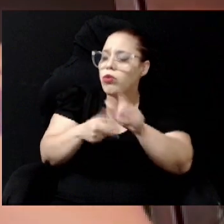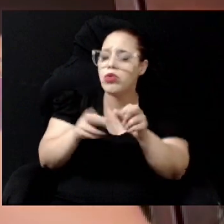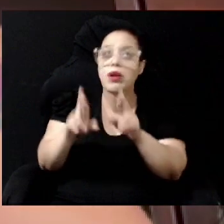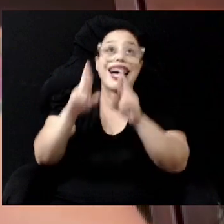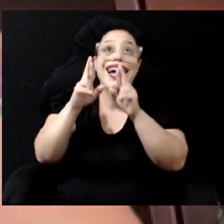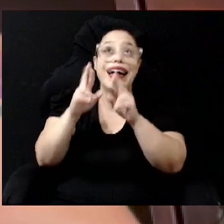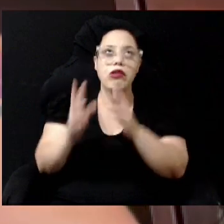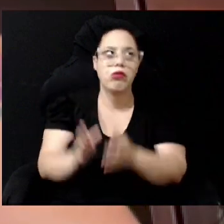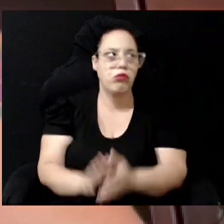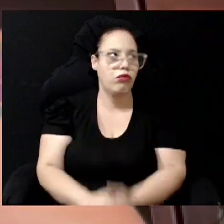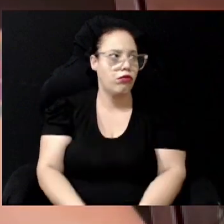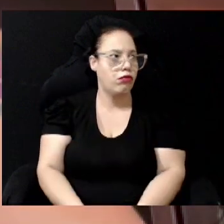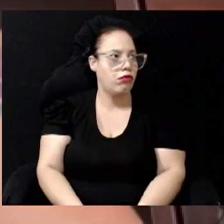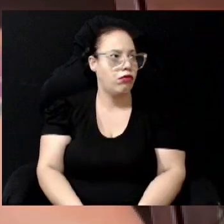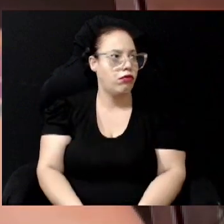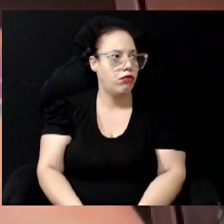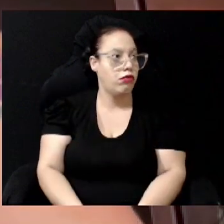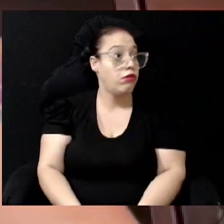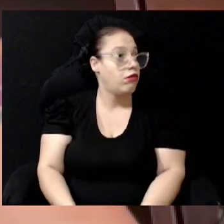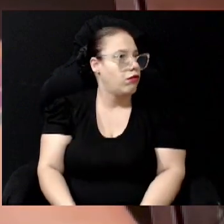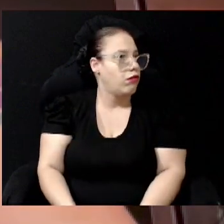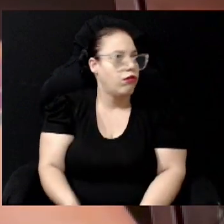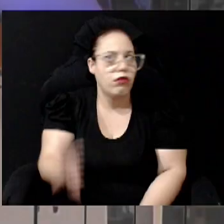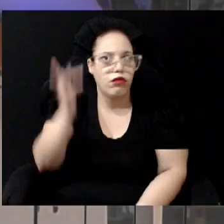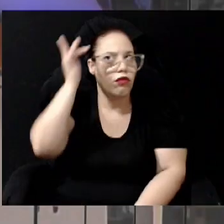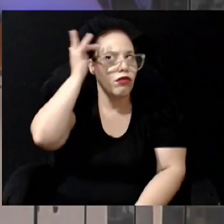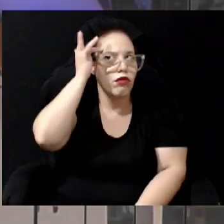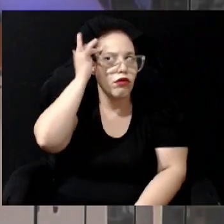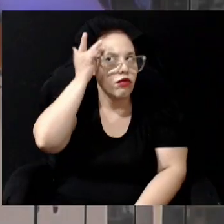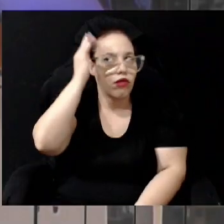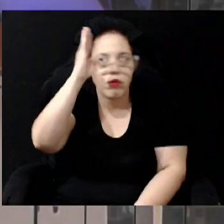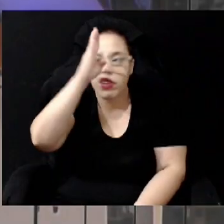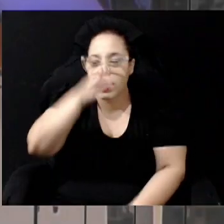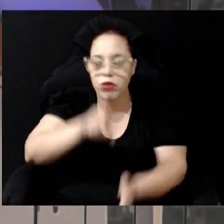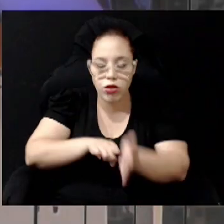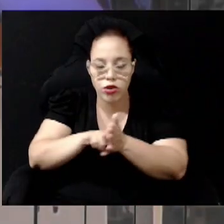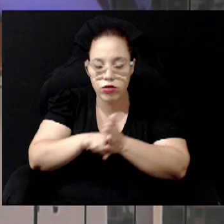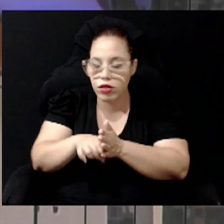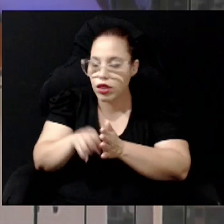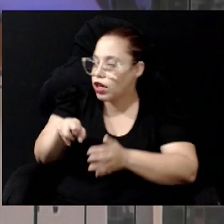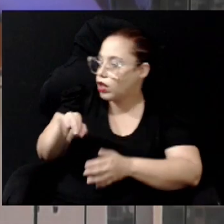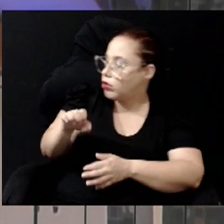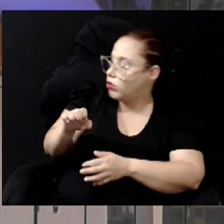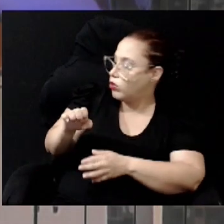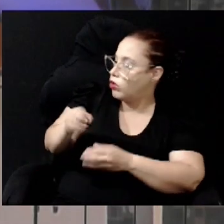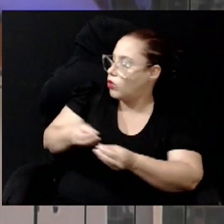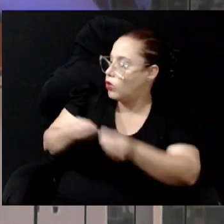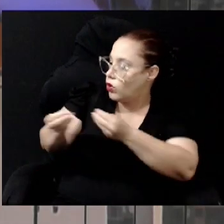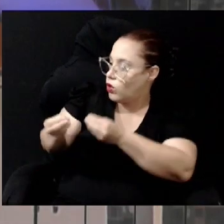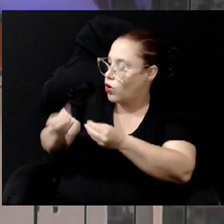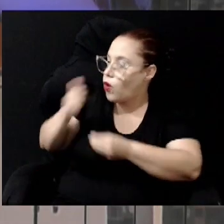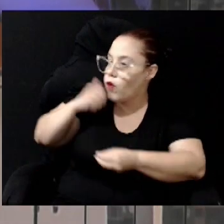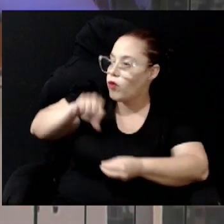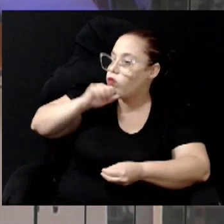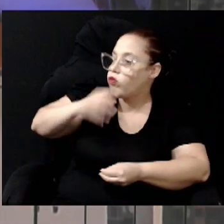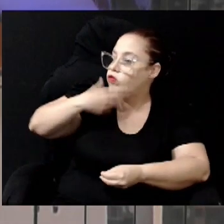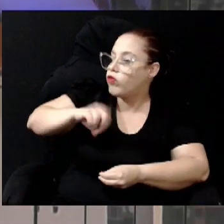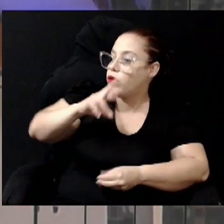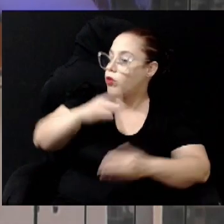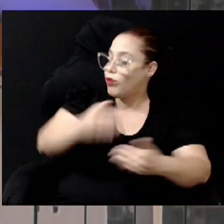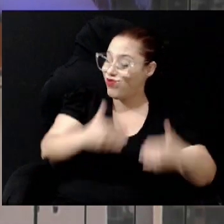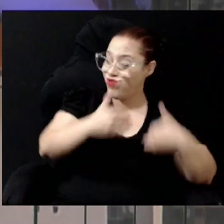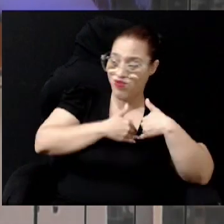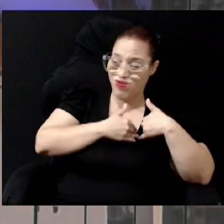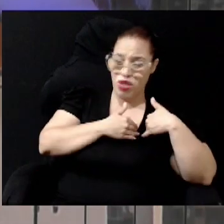Então, eu acho que principalmente isso que traz a pesquisa. Simone, então, por um lado, os pais sentindo uma responsabilidade